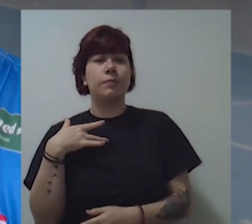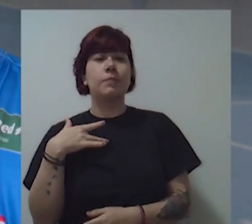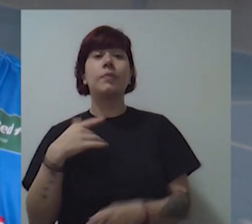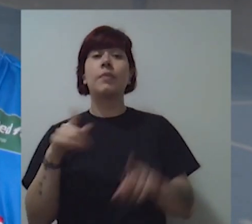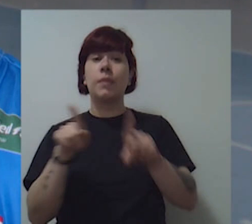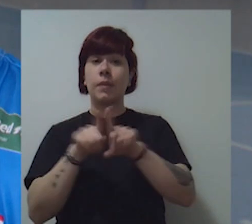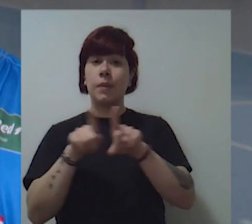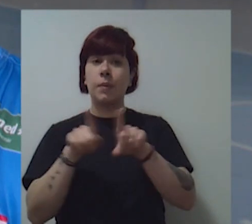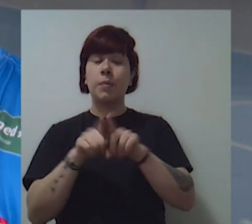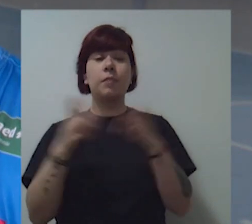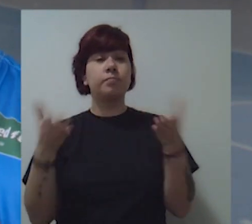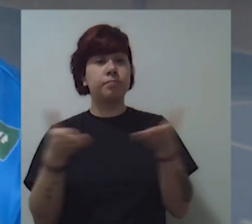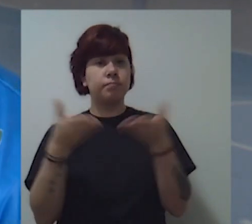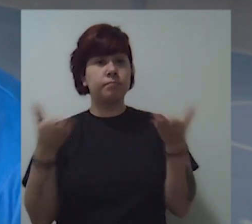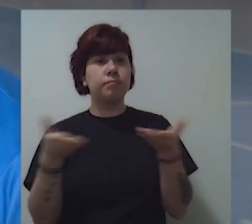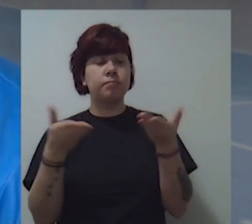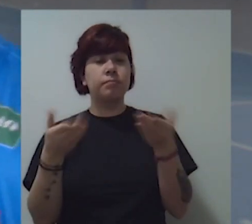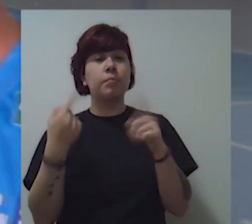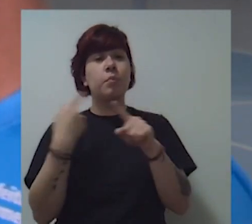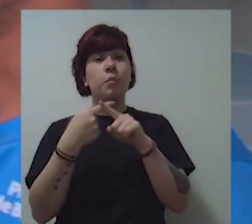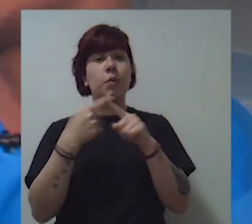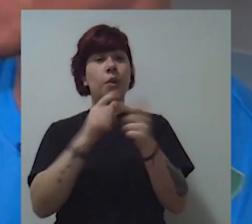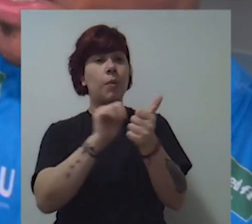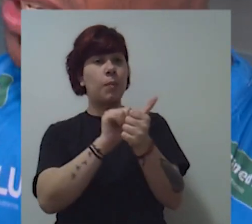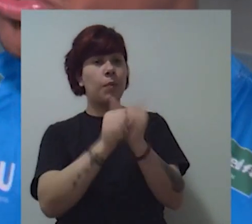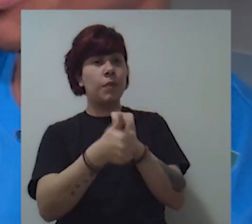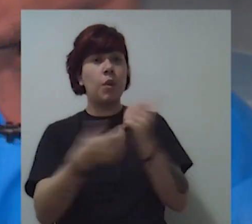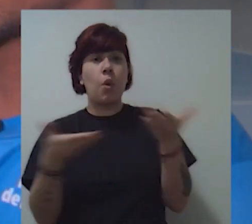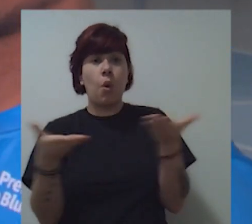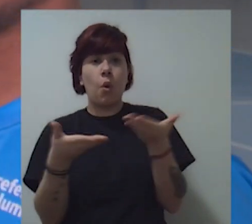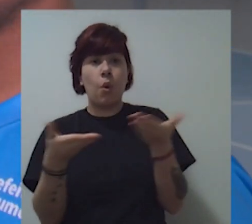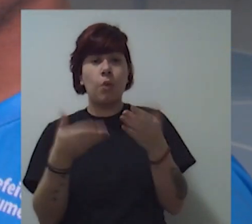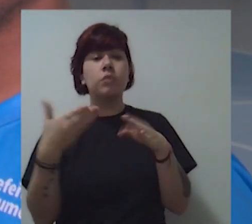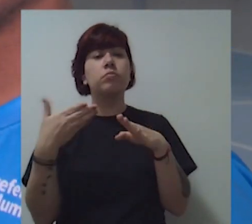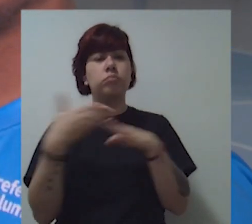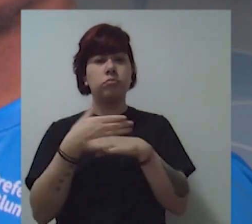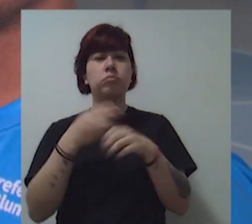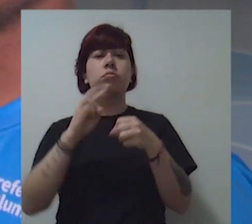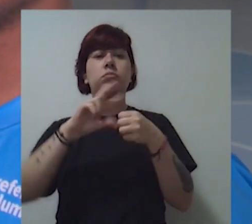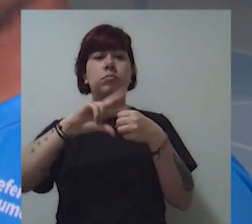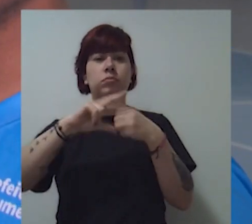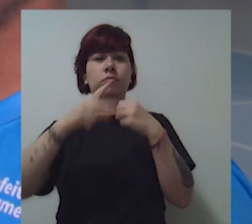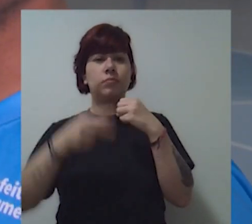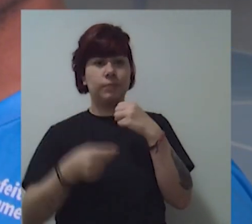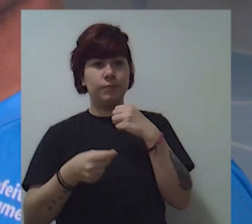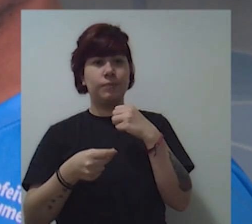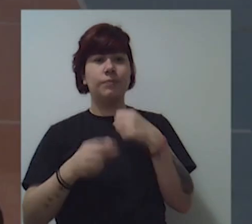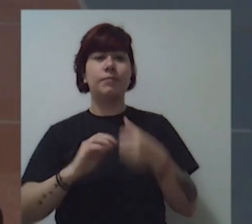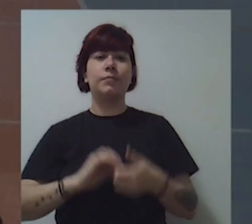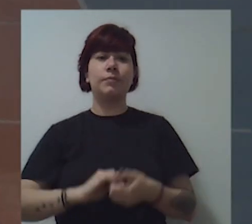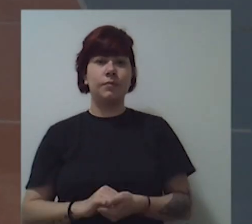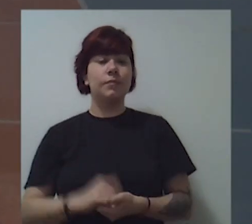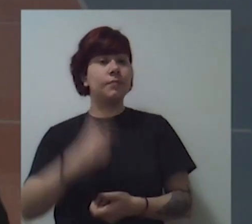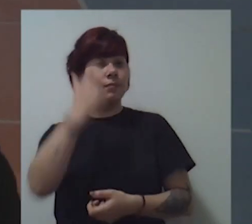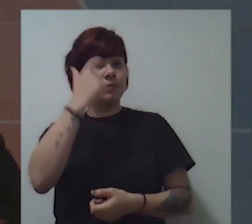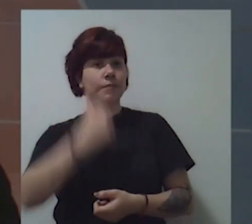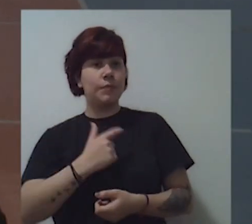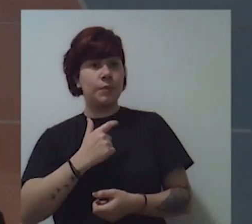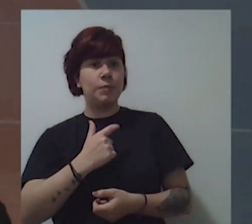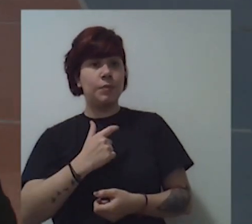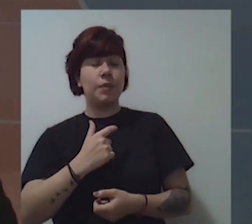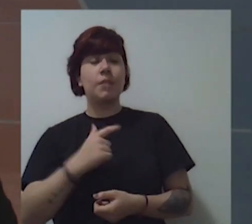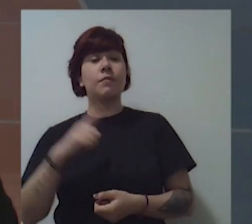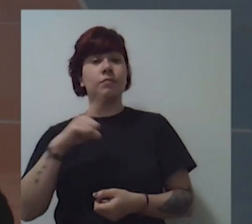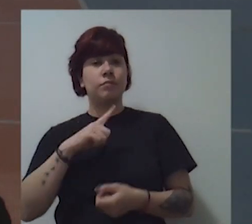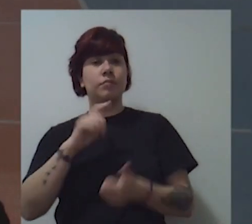saúde também, e também é alto rendimento. Porque a nossa modalidade hoje ela faz parte das Paralimpíadas. Né? Para mim é fundamental